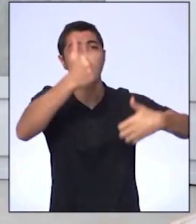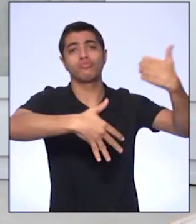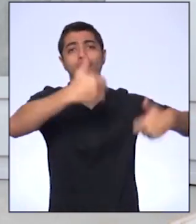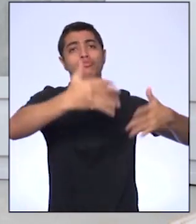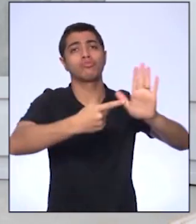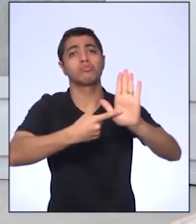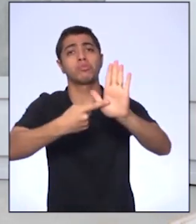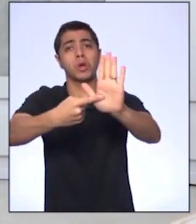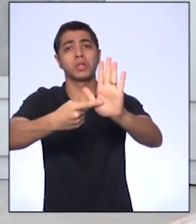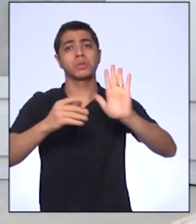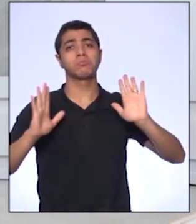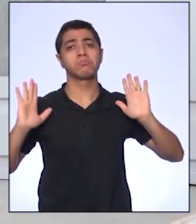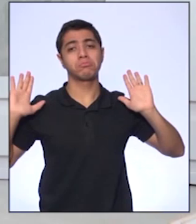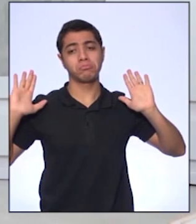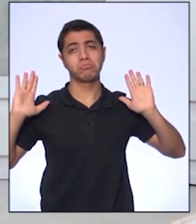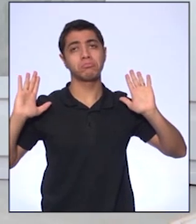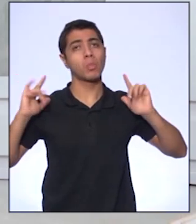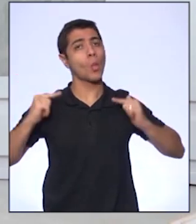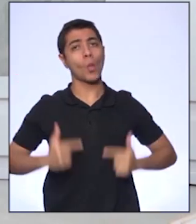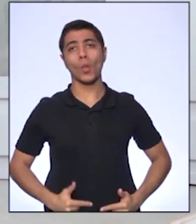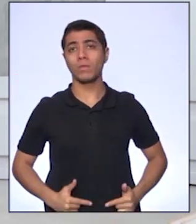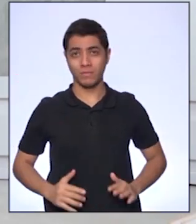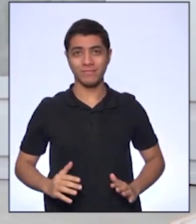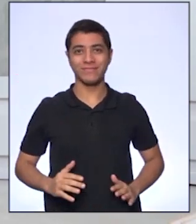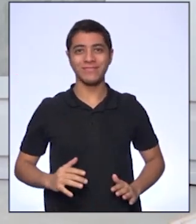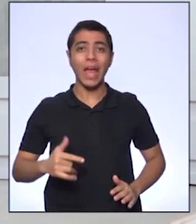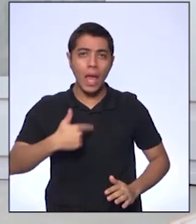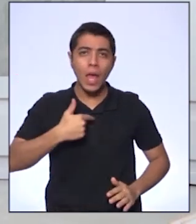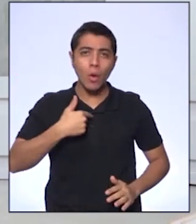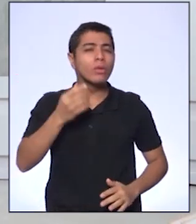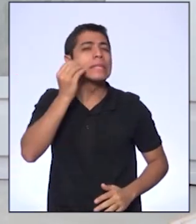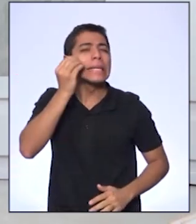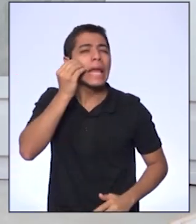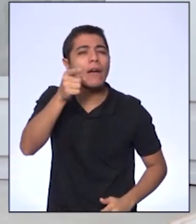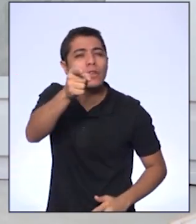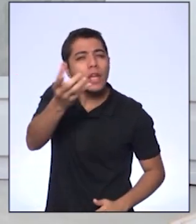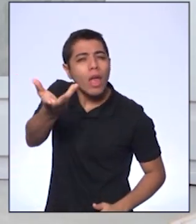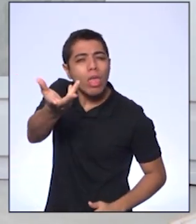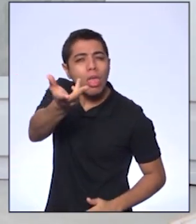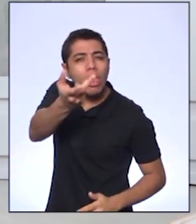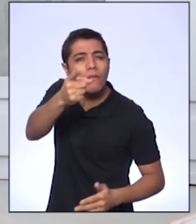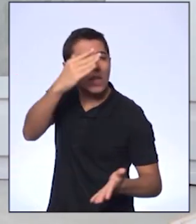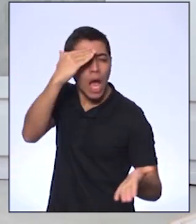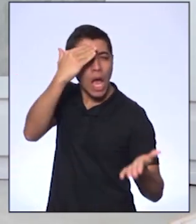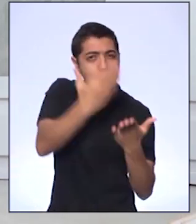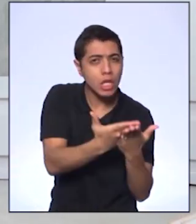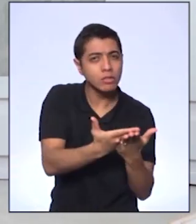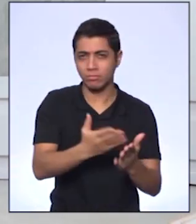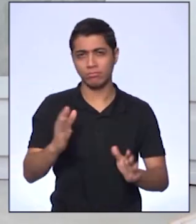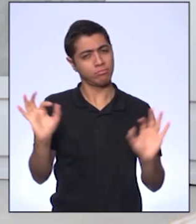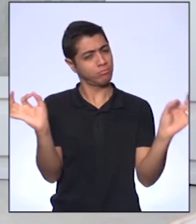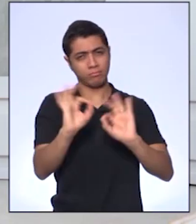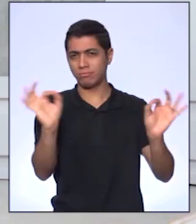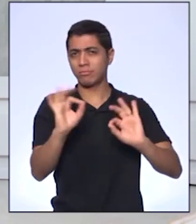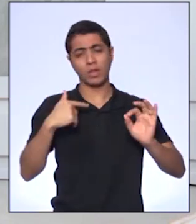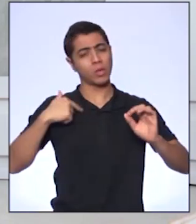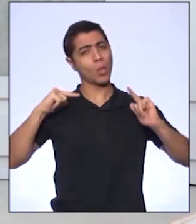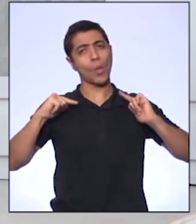fico tentando te convencer das coisas, eu vou te dizer os fatos, beleza? Ó, exemplos